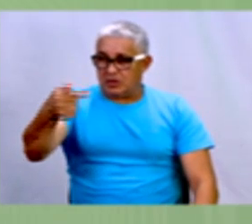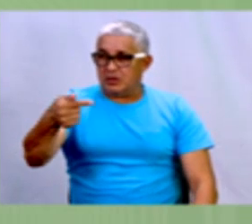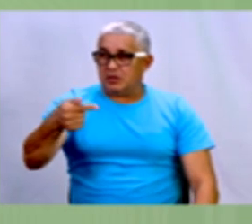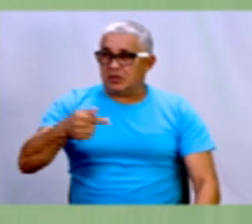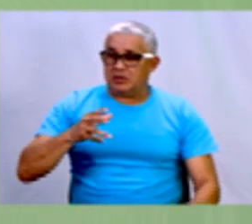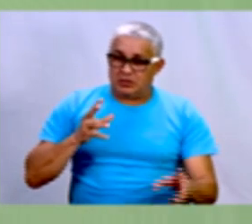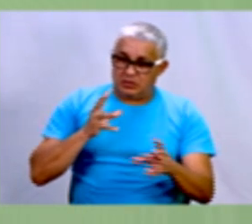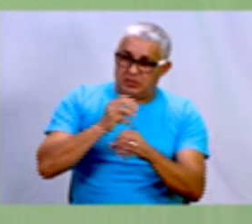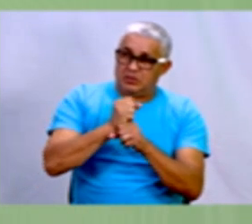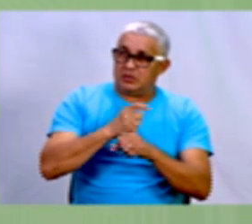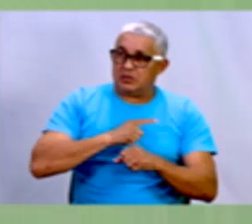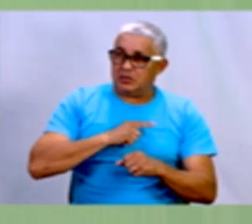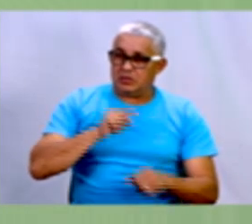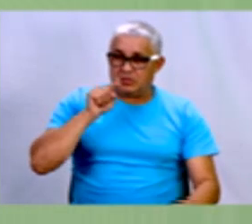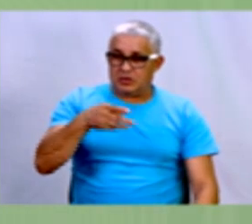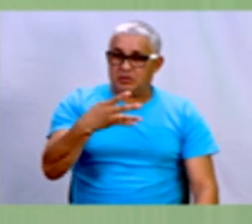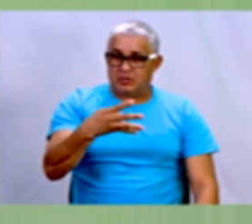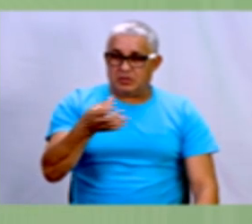tem